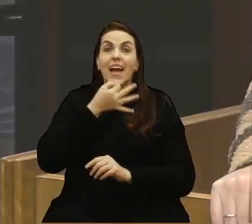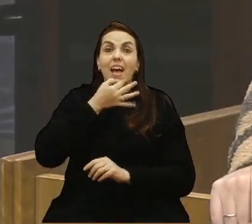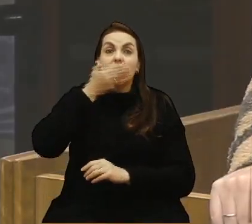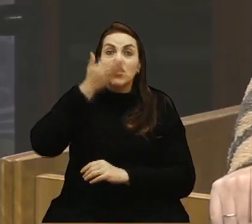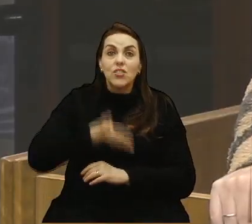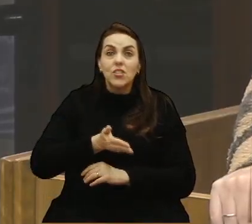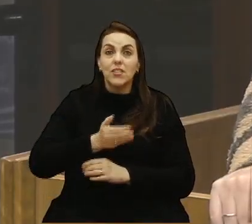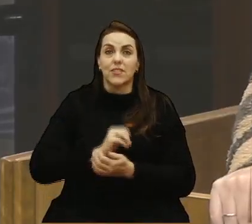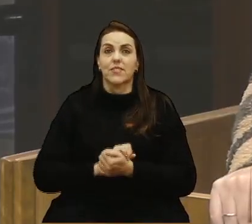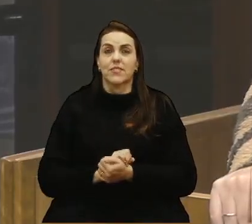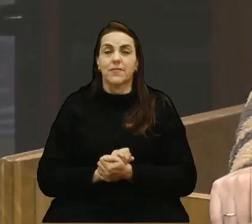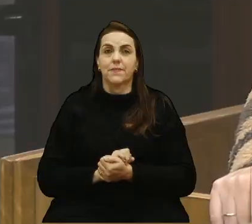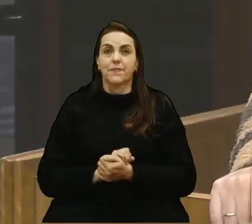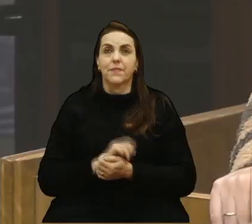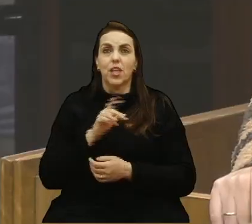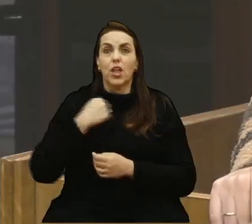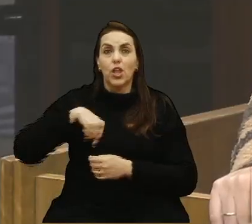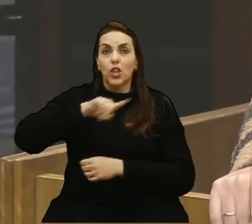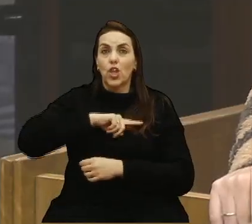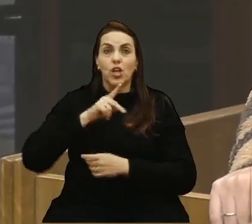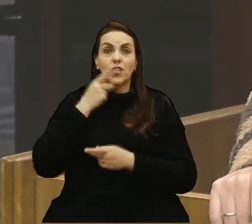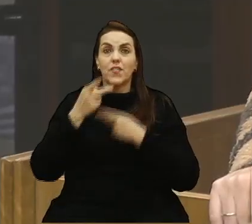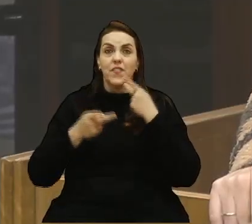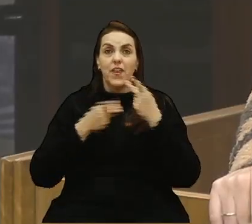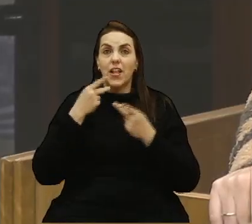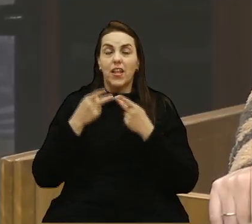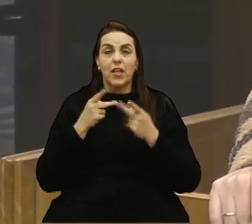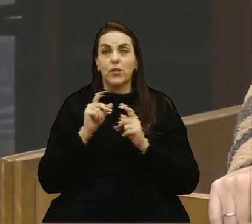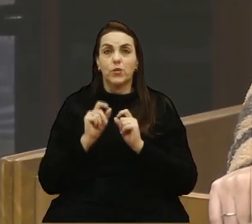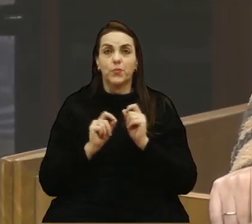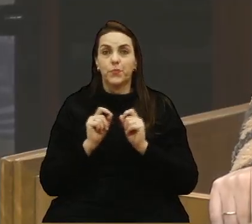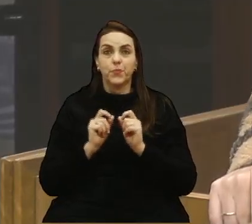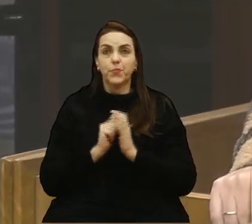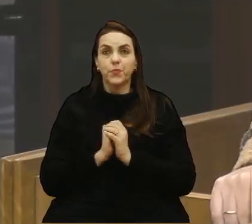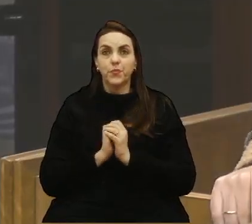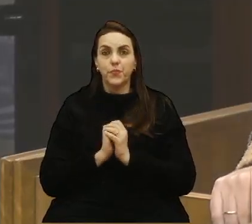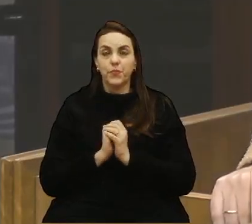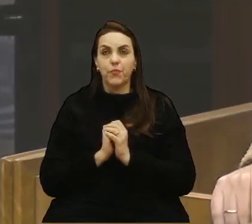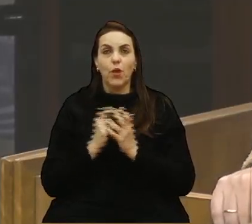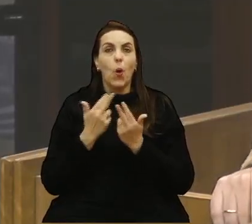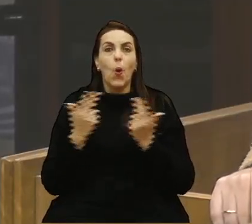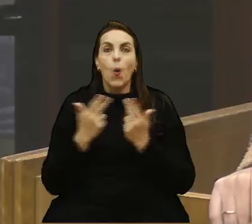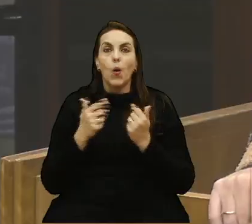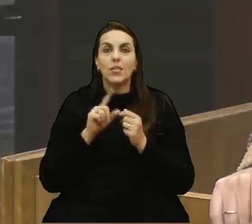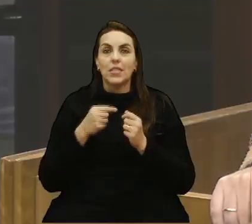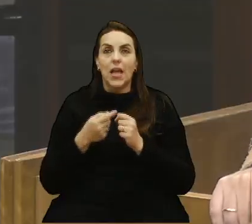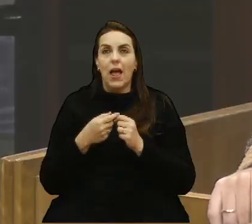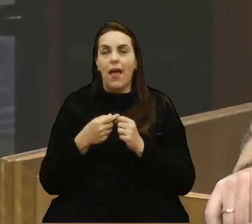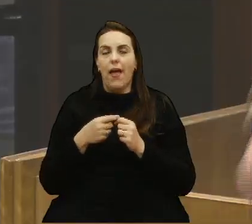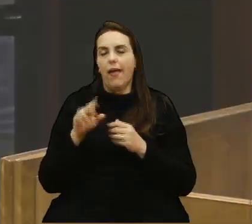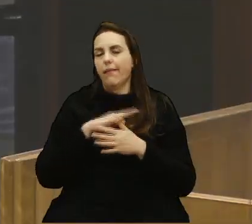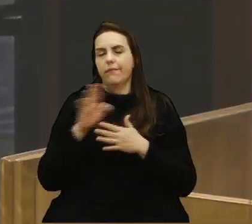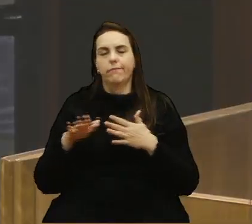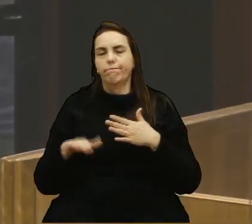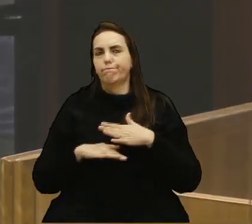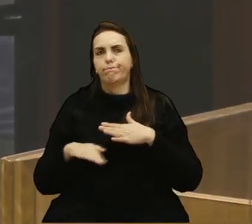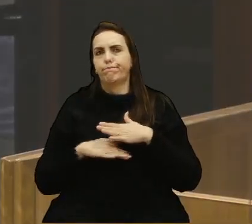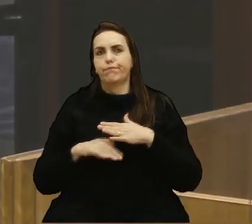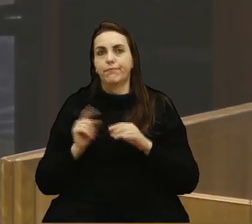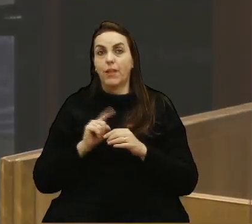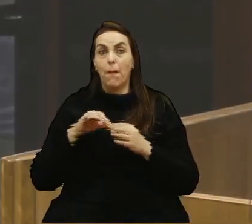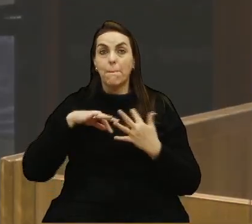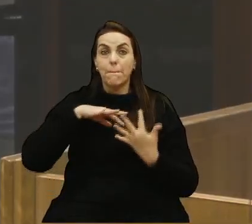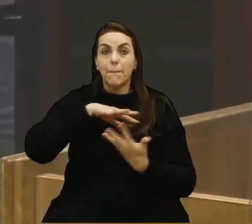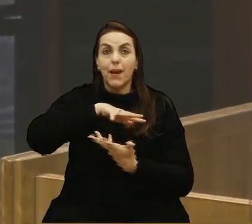Sul. E nós não estamos falando de algo que seja secundário. Nós estamos falando do planeta.